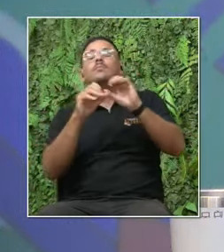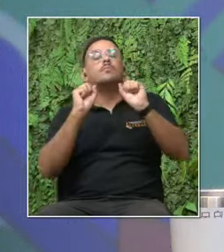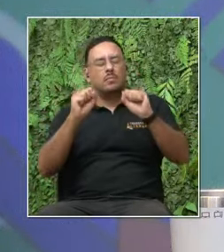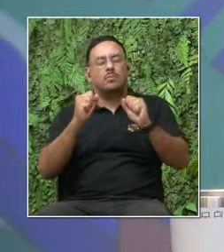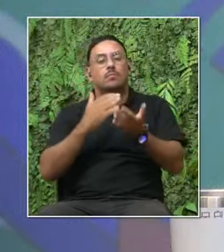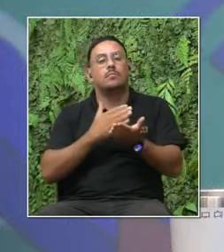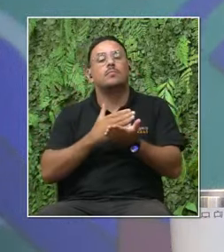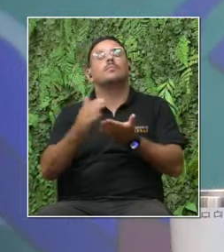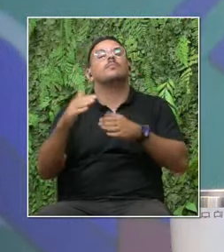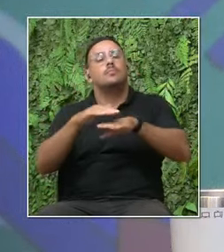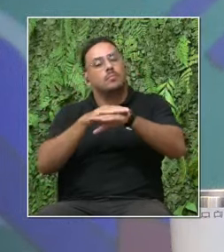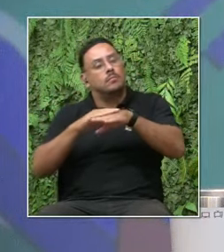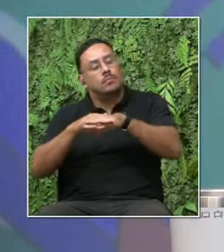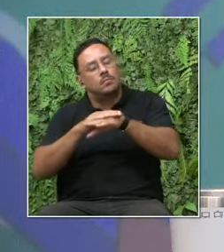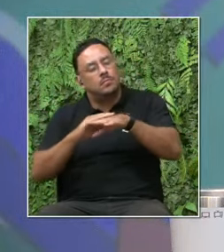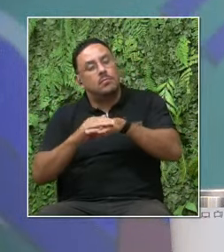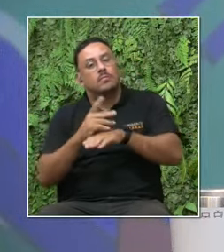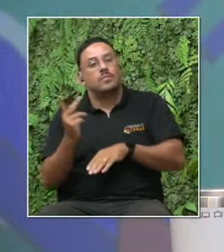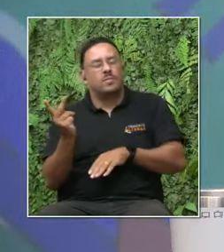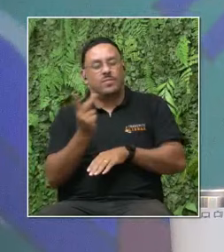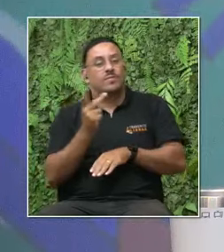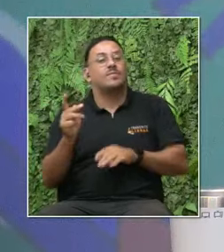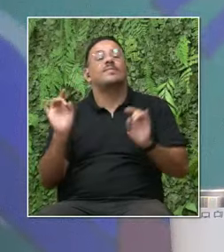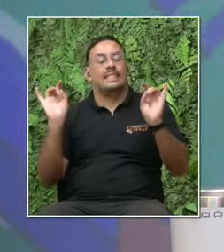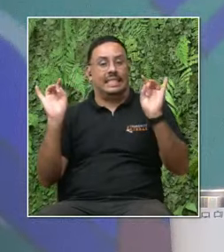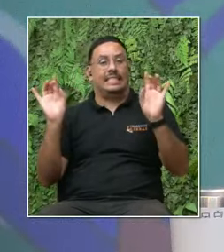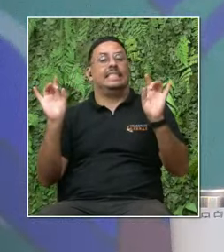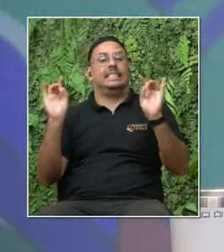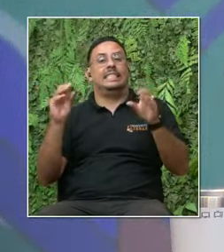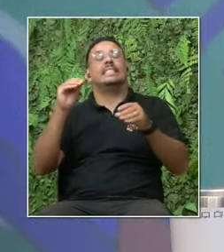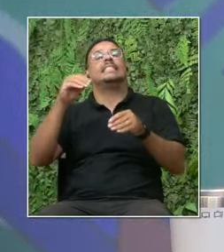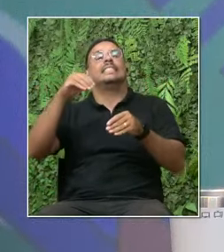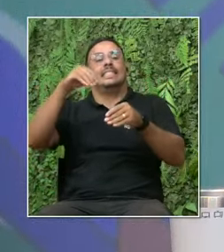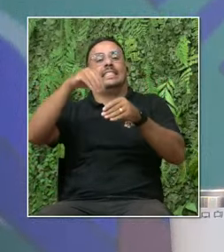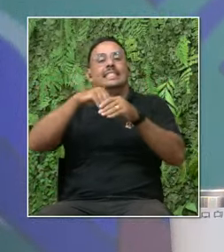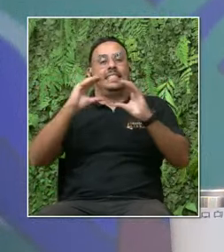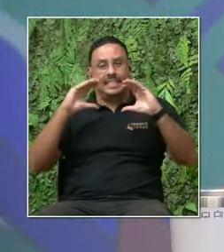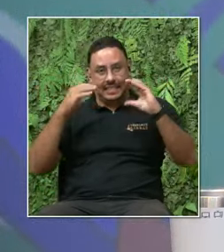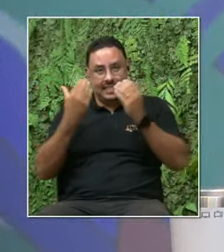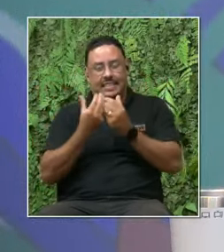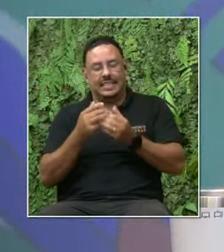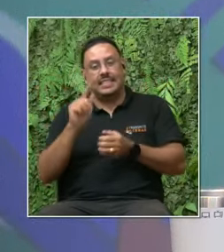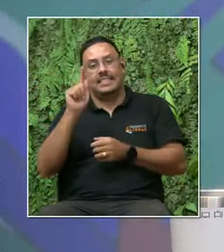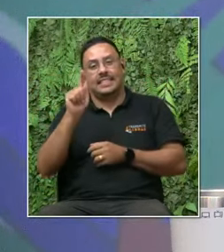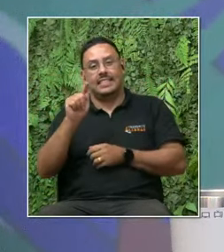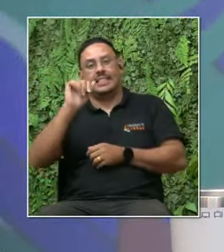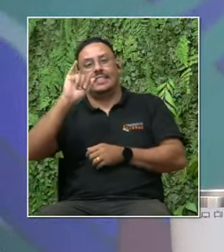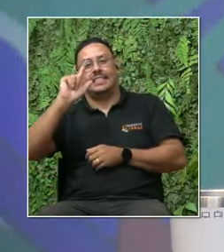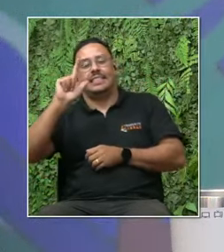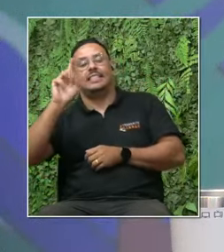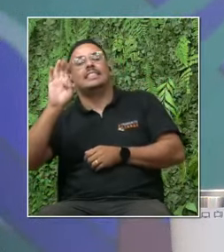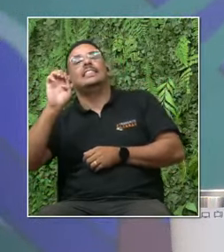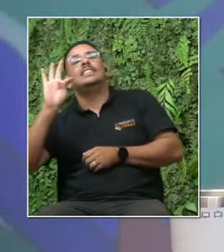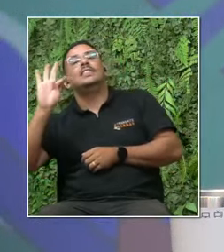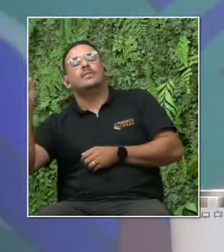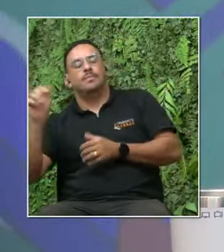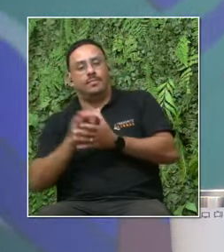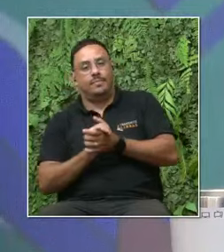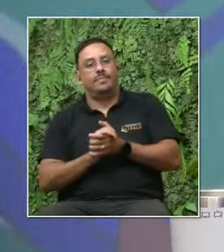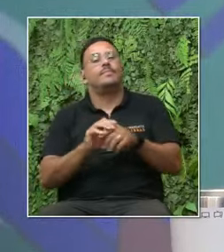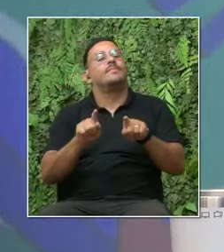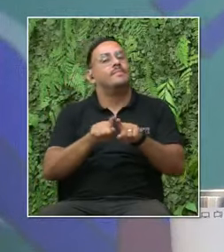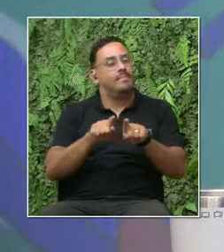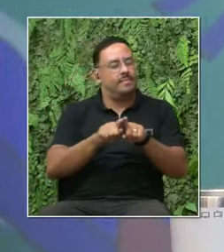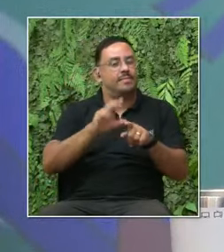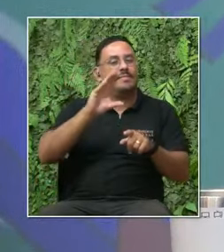eu começar conversando com os especialistas que estão na cabine Gilbert Campos e Leandro